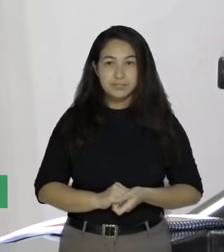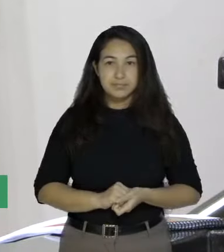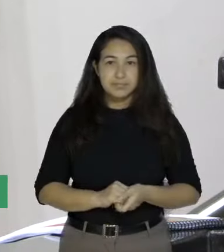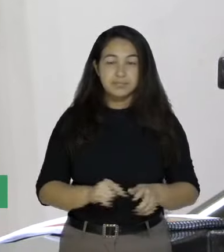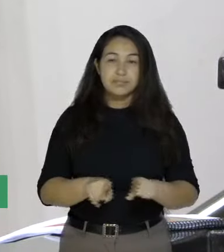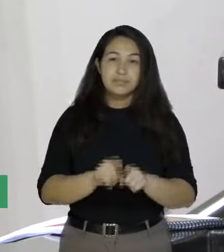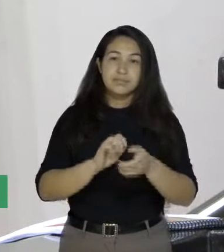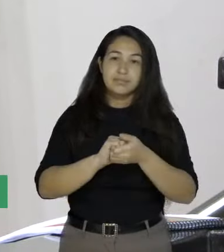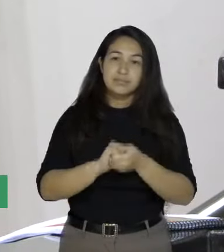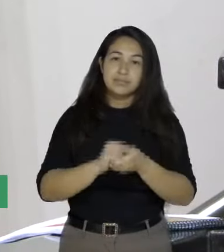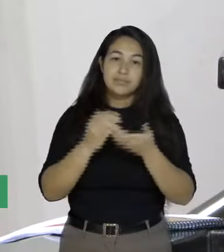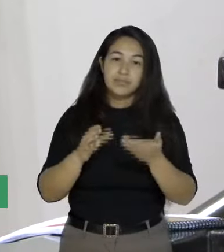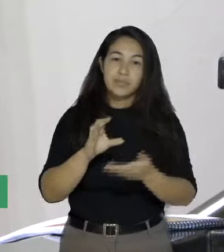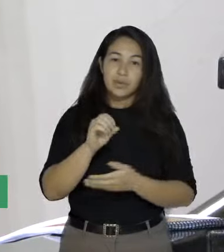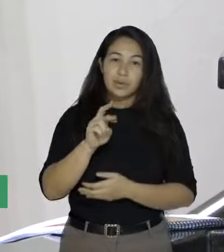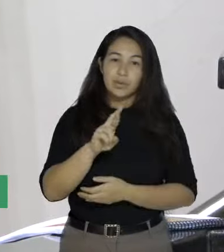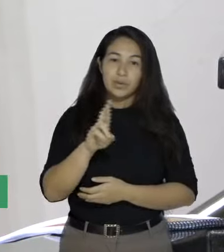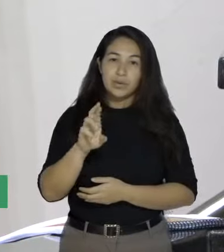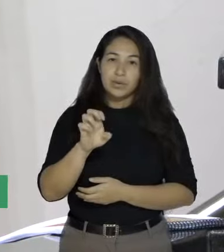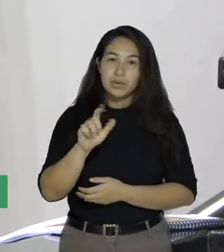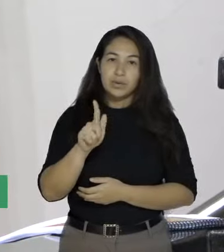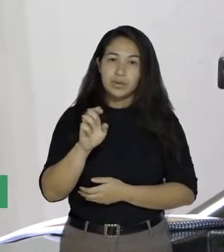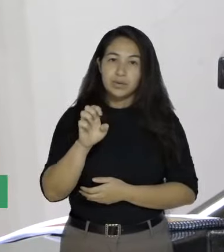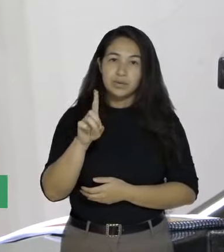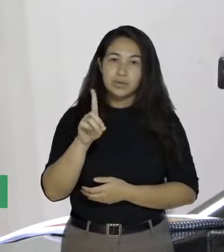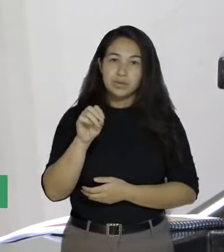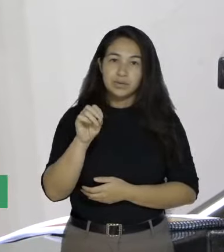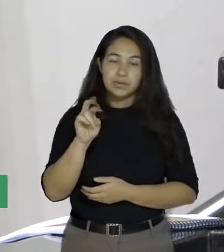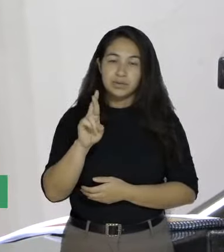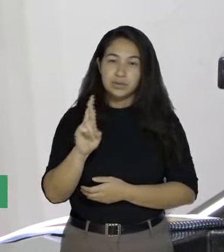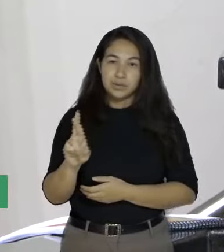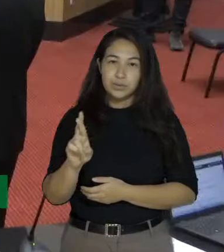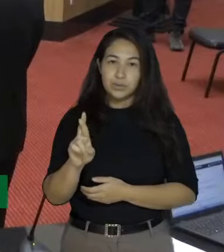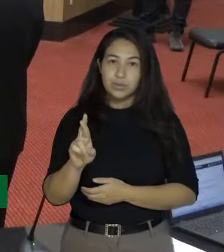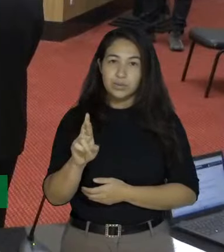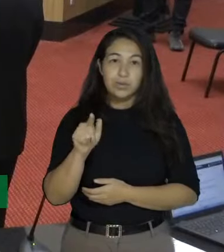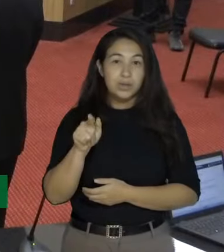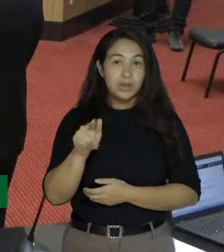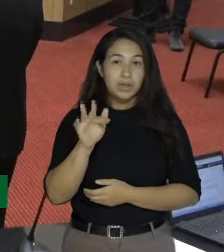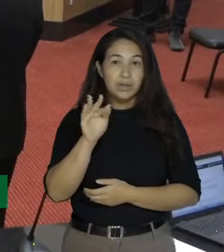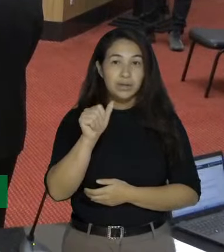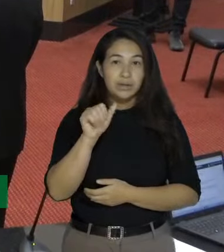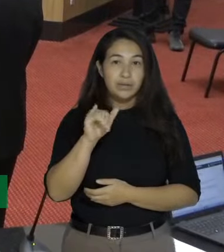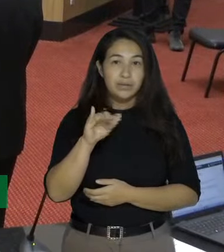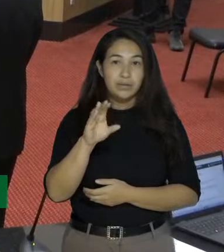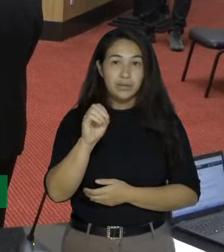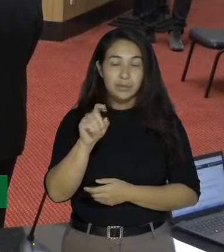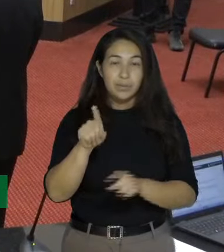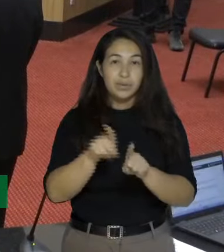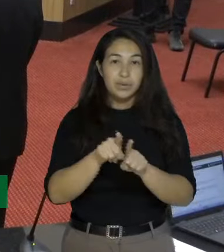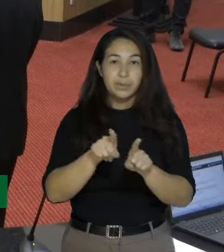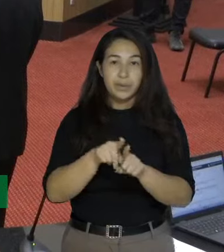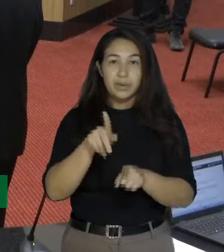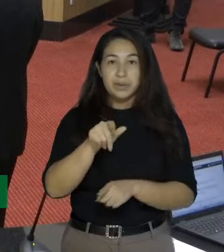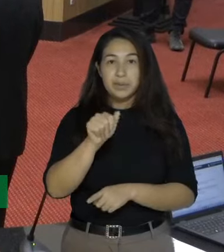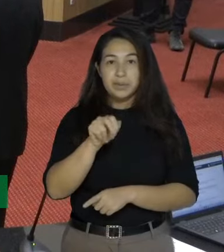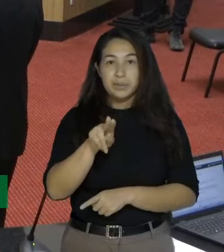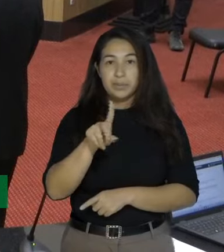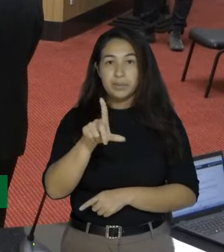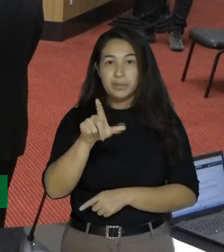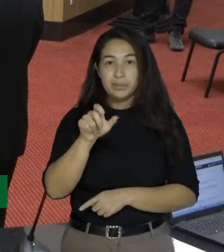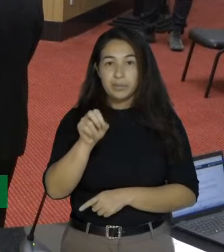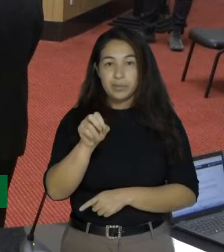geral Dr Fábio strek Schmidt nosso Ouvidor Ministério Público Dr Paulo César Ramos